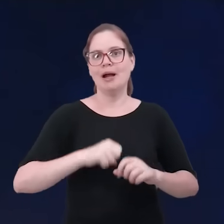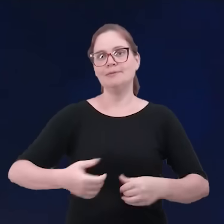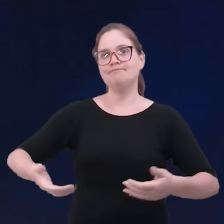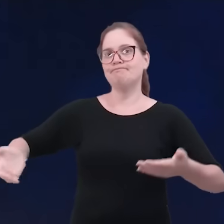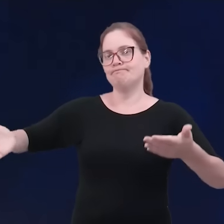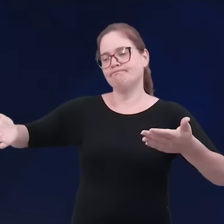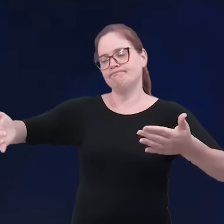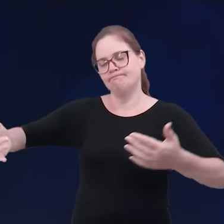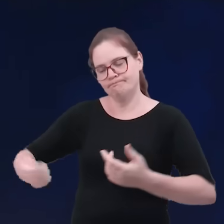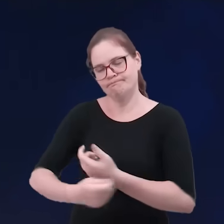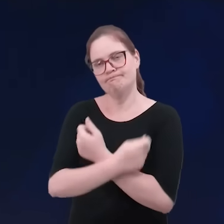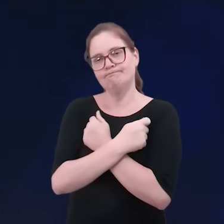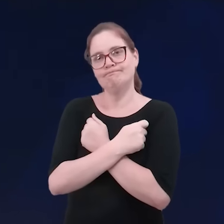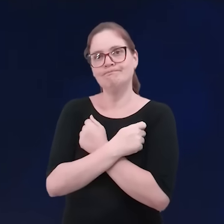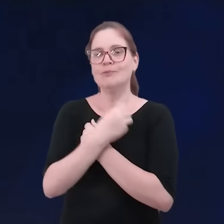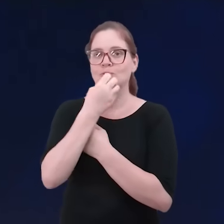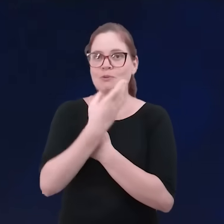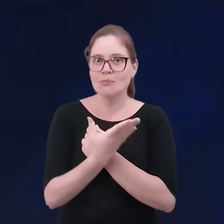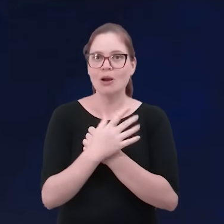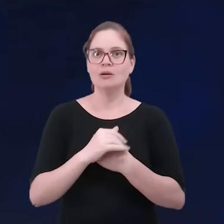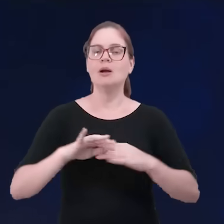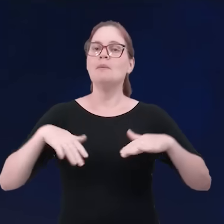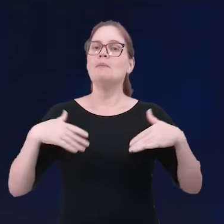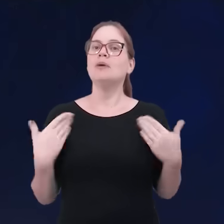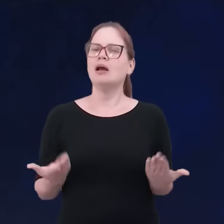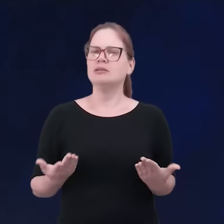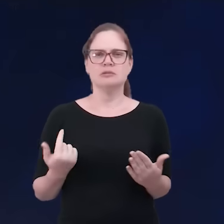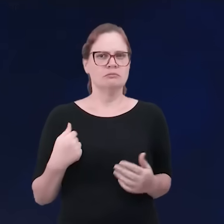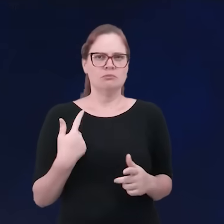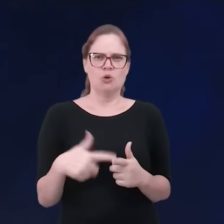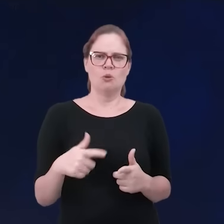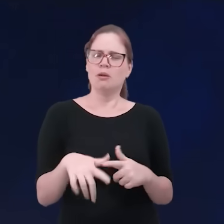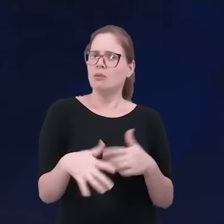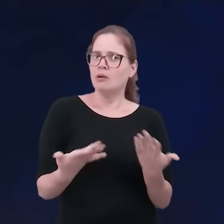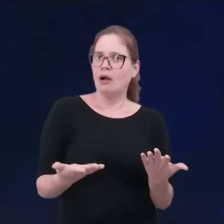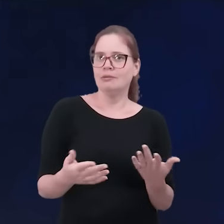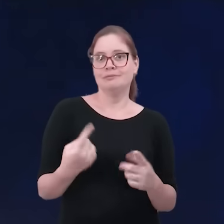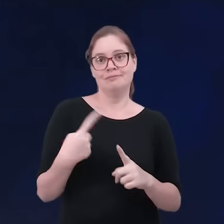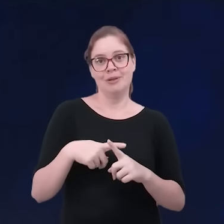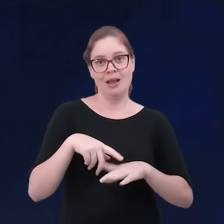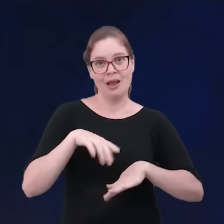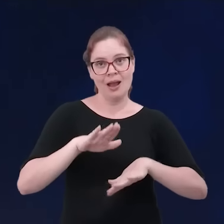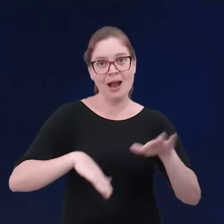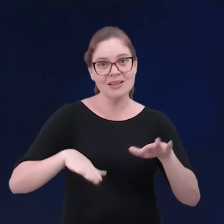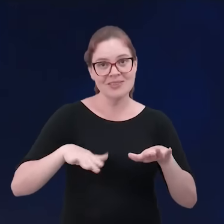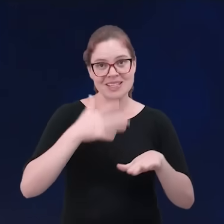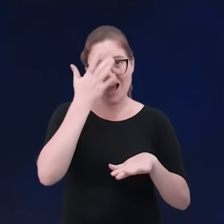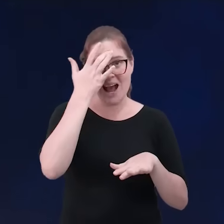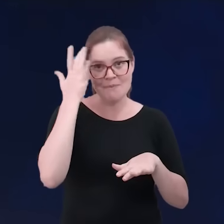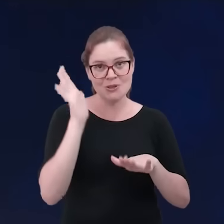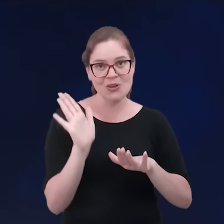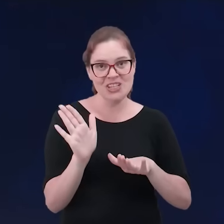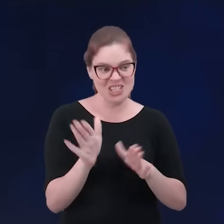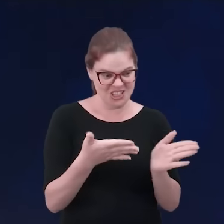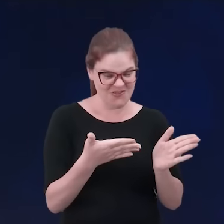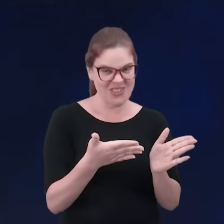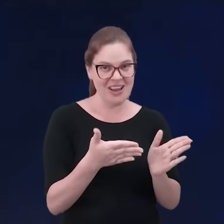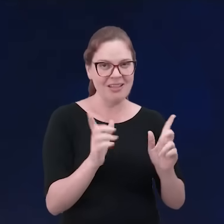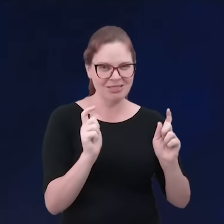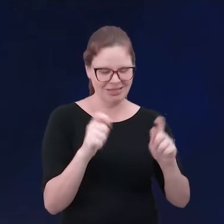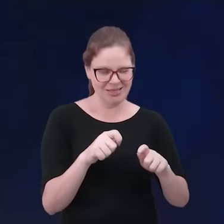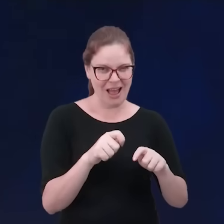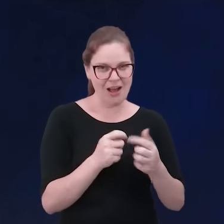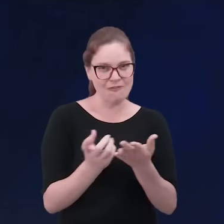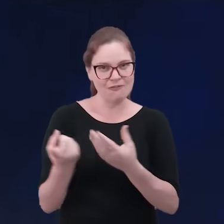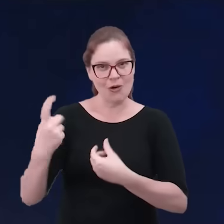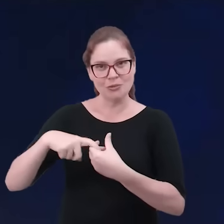o homem consegue voltar aos braços do Pai Celestial, o Pai que deu o seu